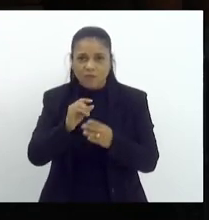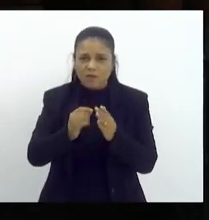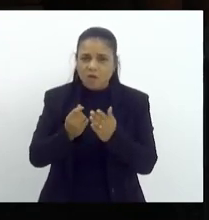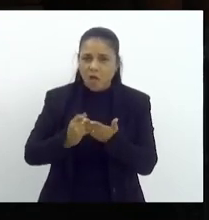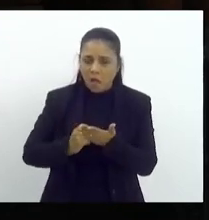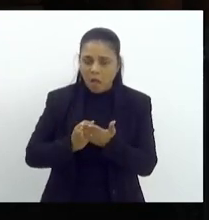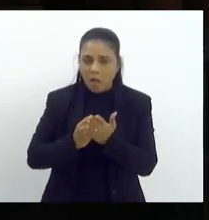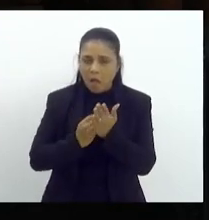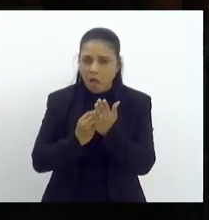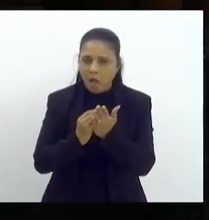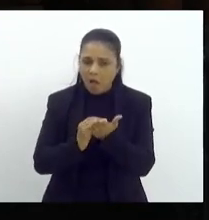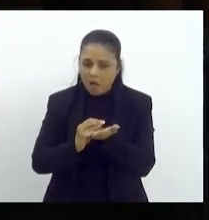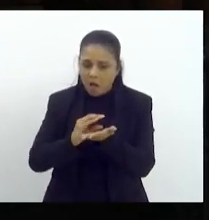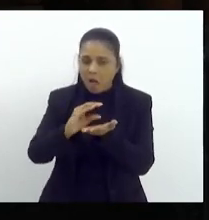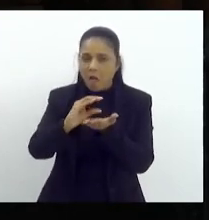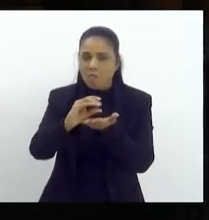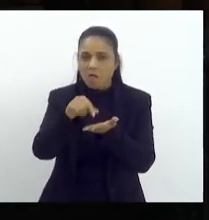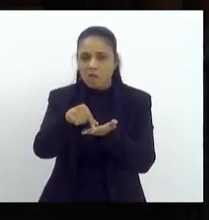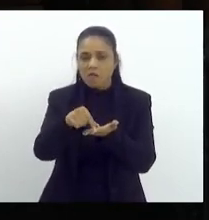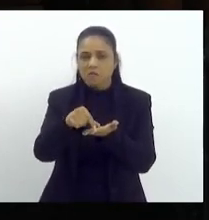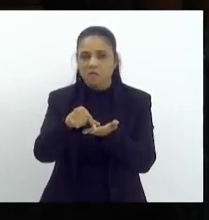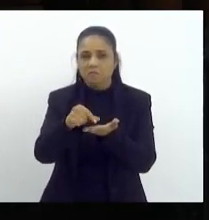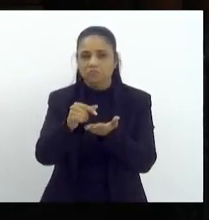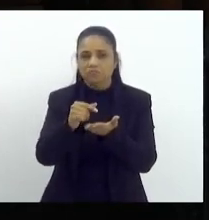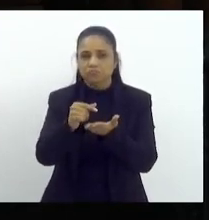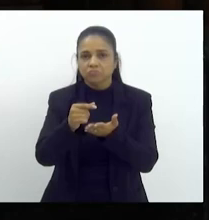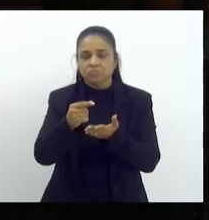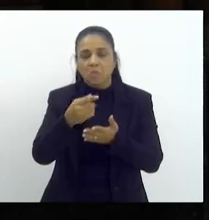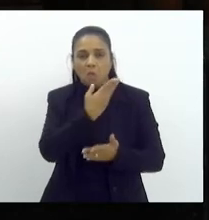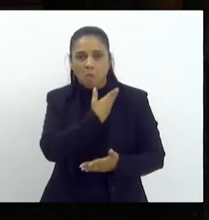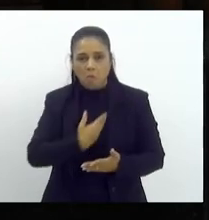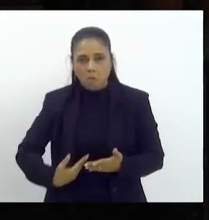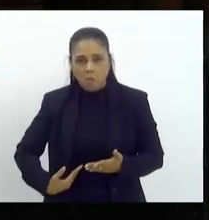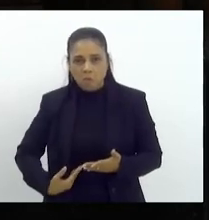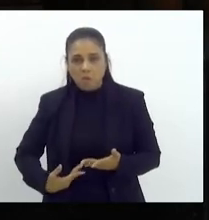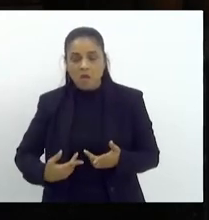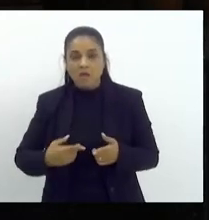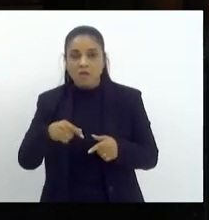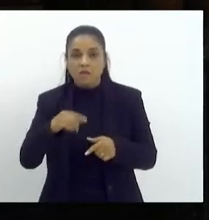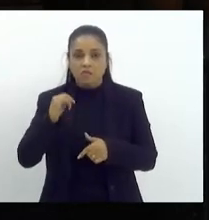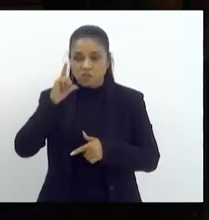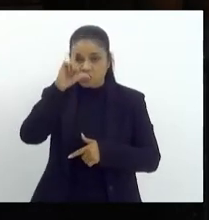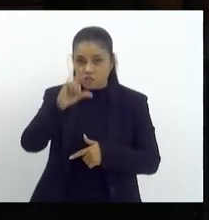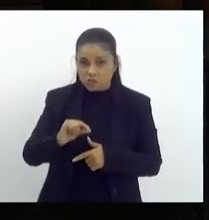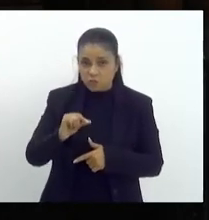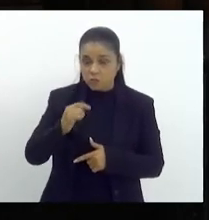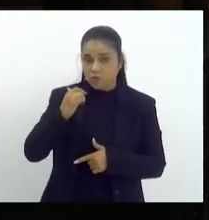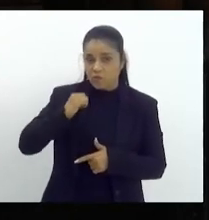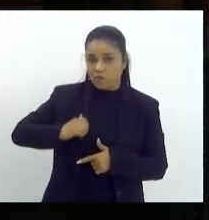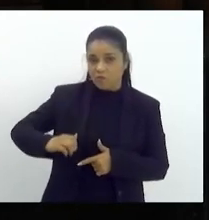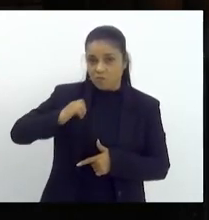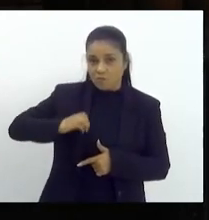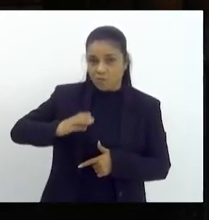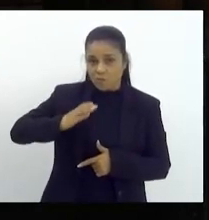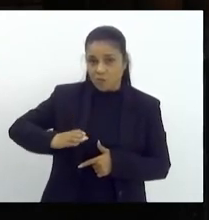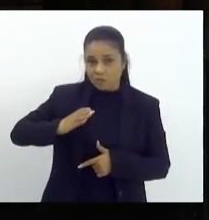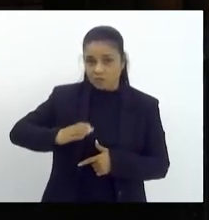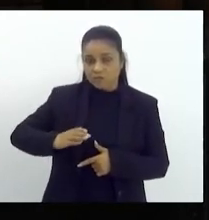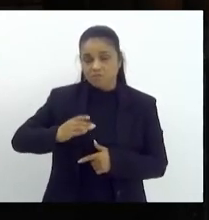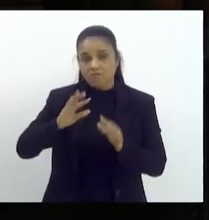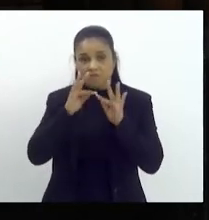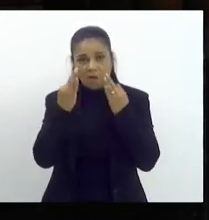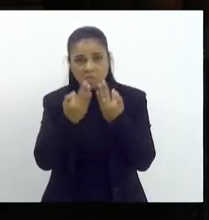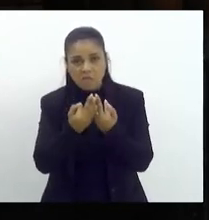pública diminui-se o programa do bolsa família e eu não vejo essa mesma discussão da oposição